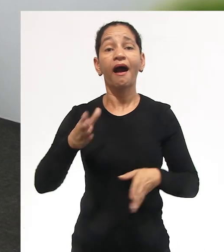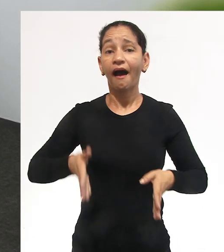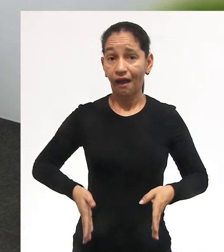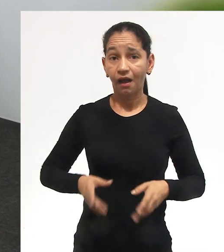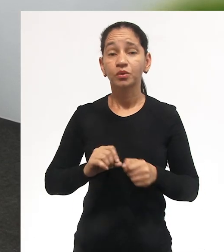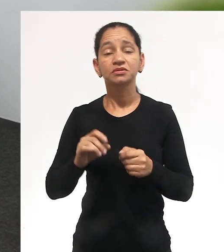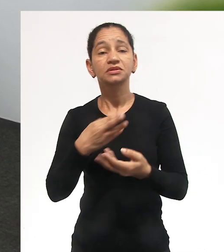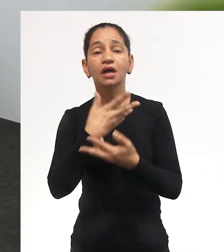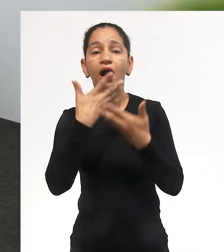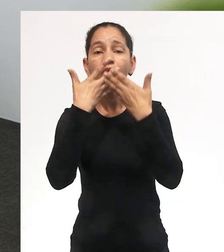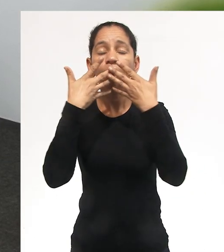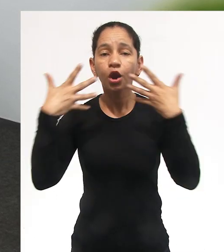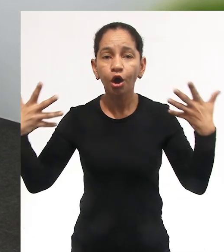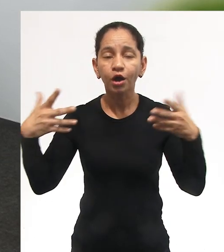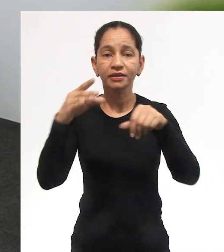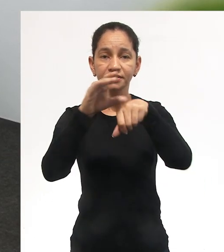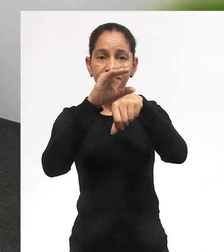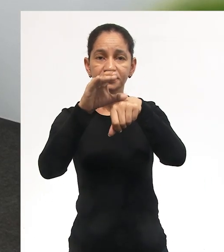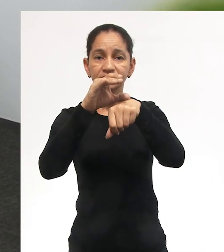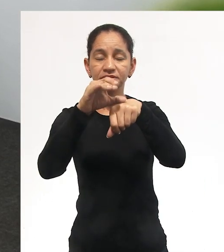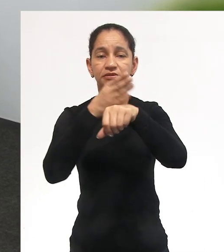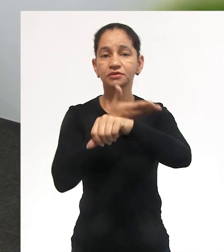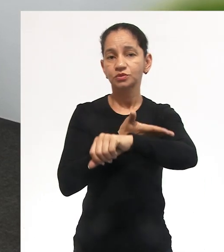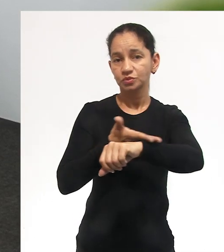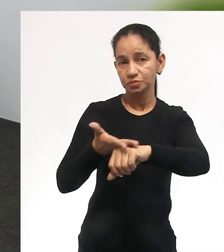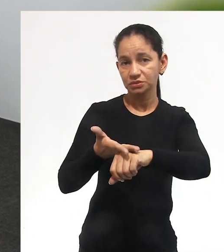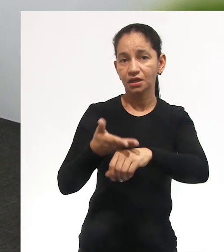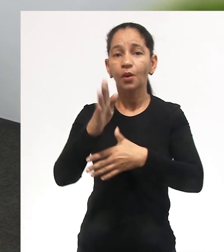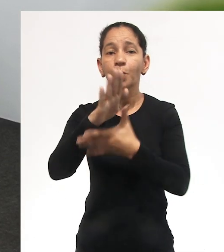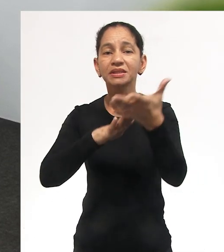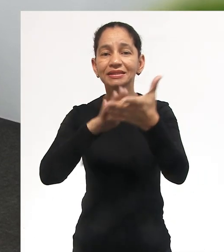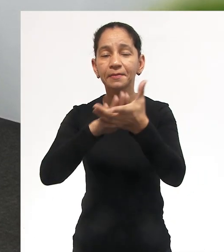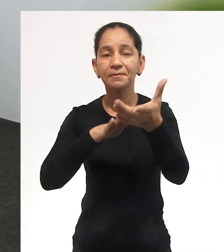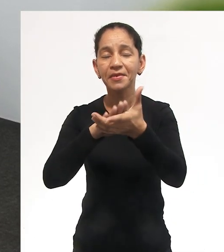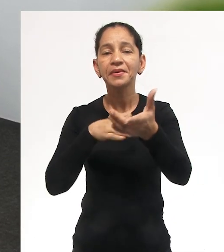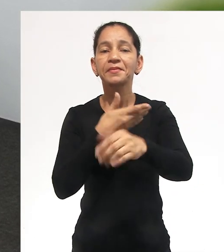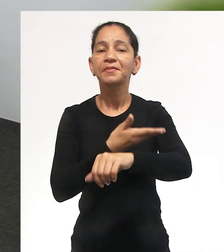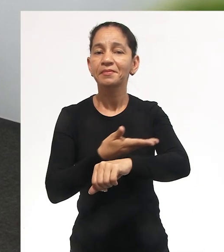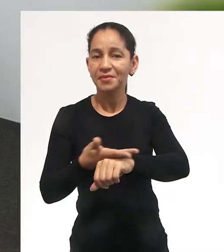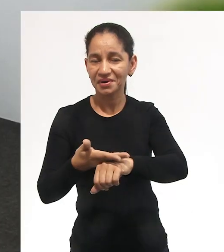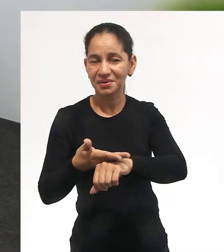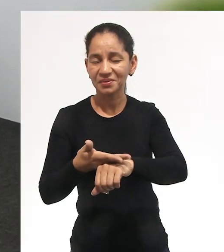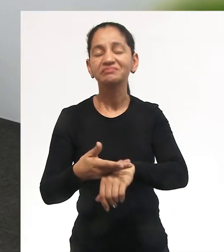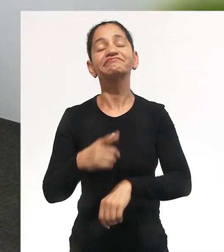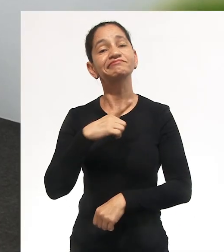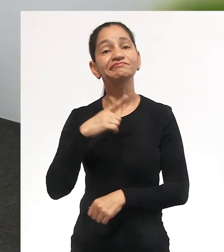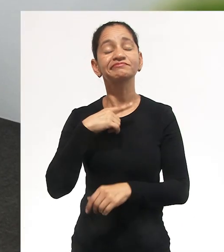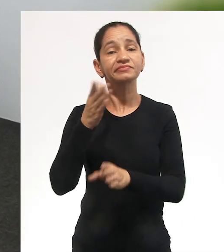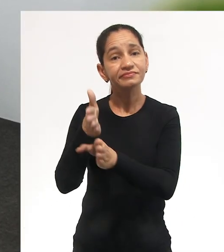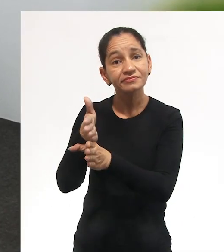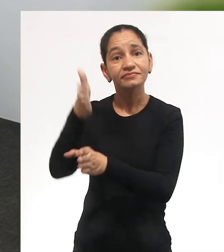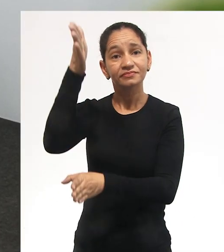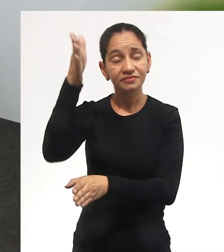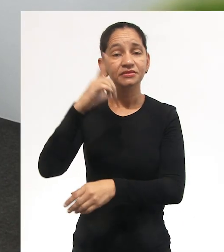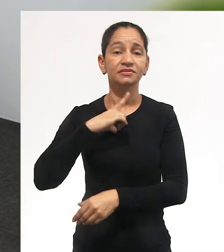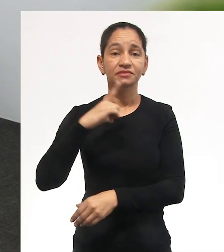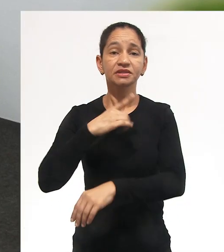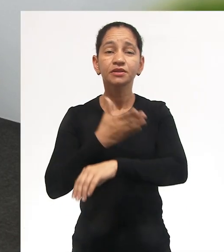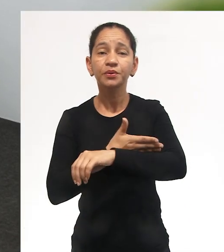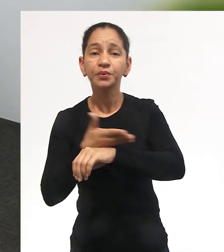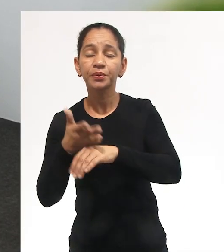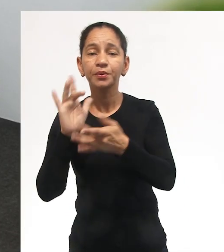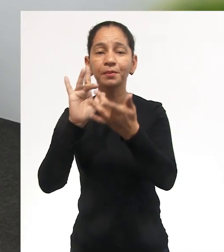ela está nas cores marrom e branca e uma sandália branca. Ao fundo a gente tem uma parede branca